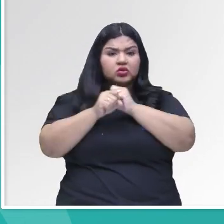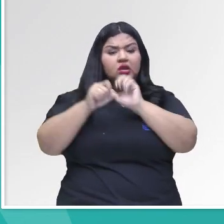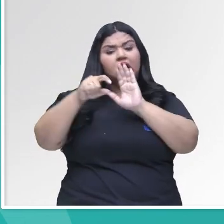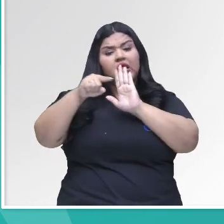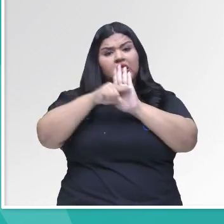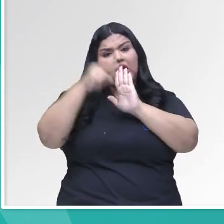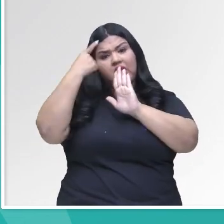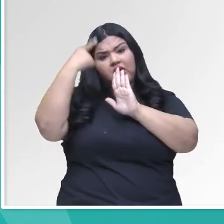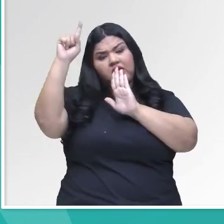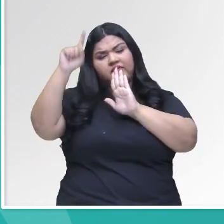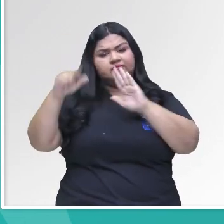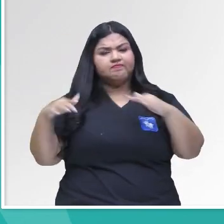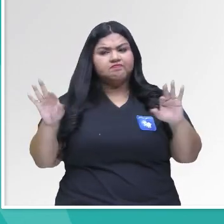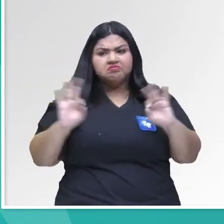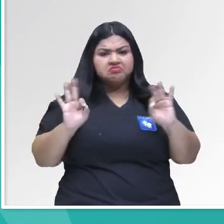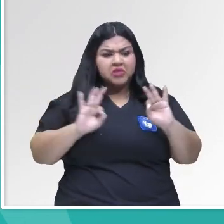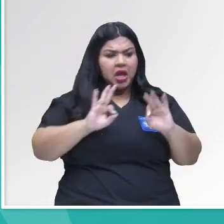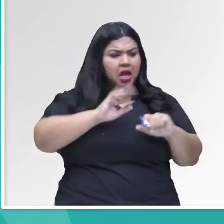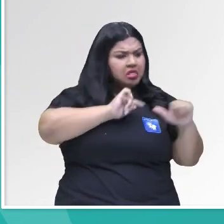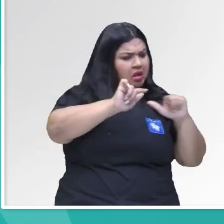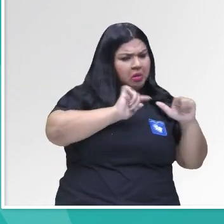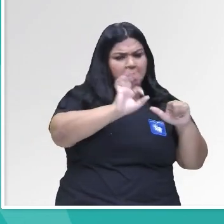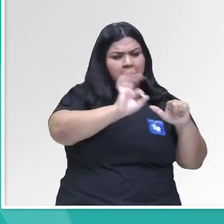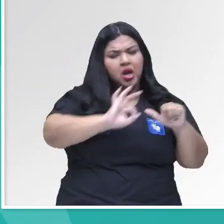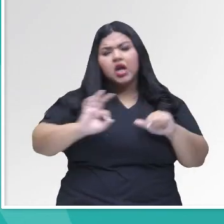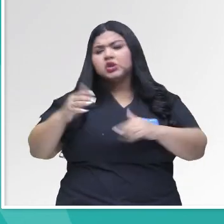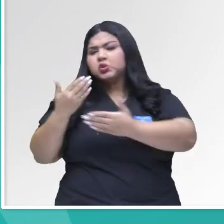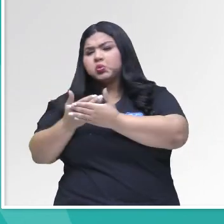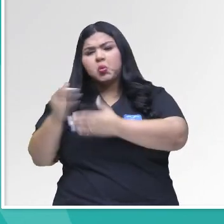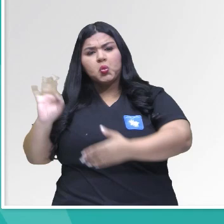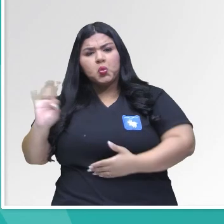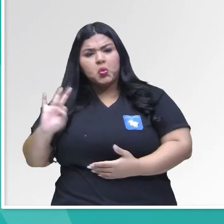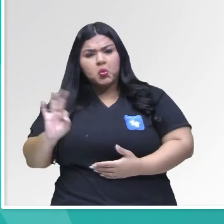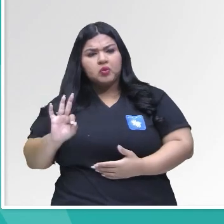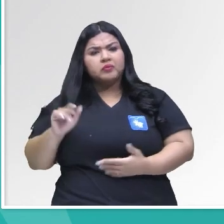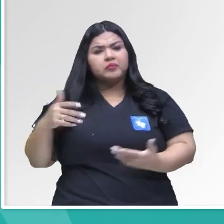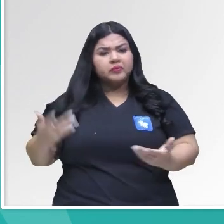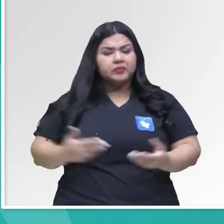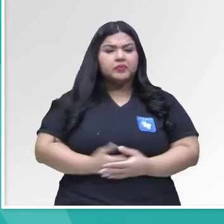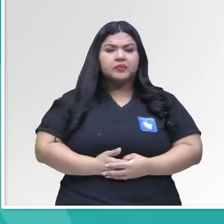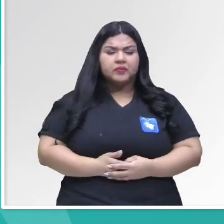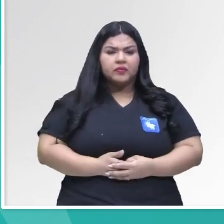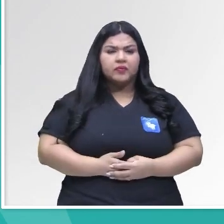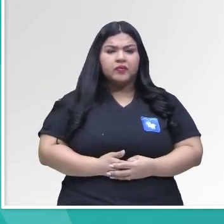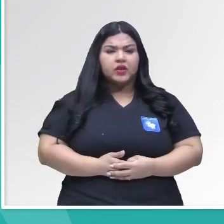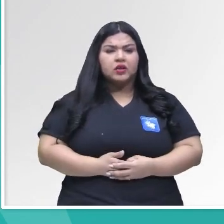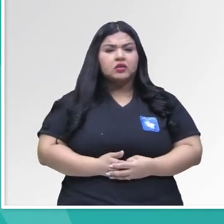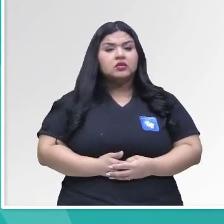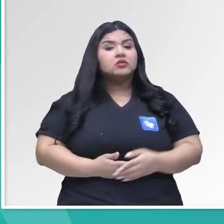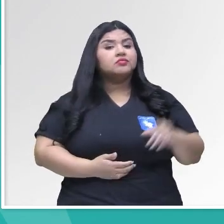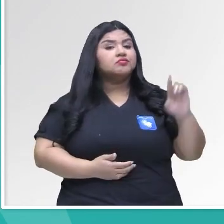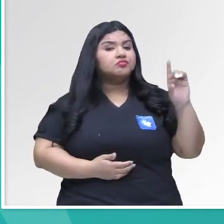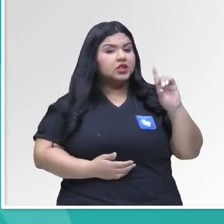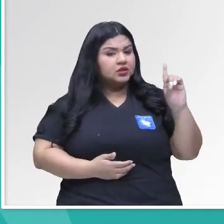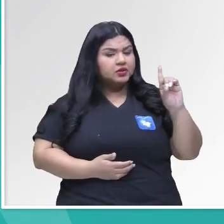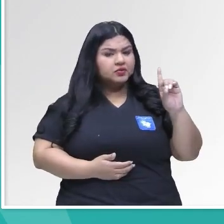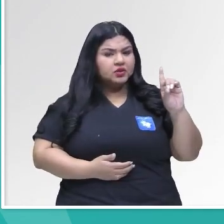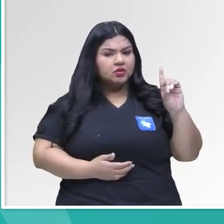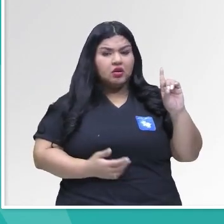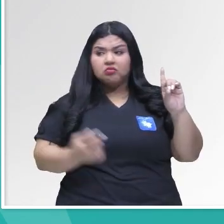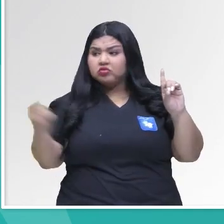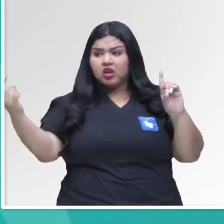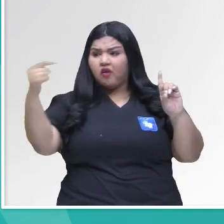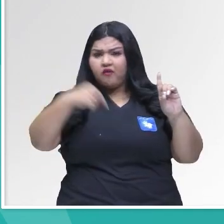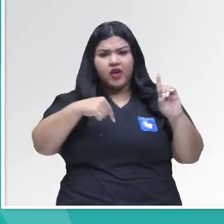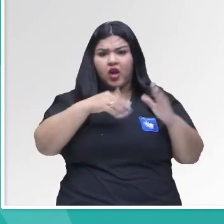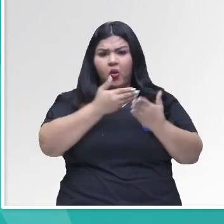negativas. Não trabalha nem estuda, duas ideias negativas, eu estou somando. E olha essa letra D. Não veio à